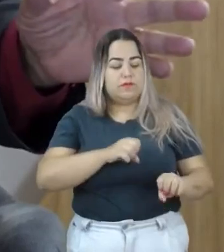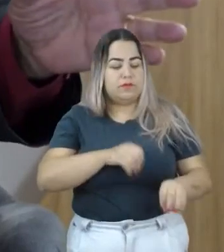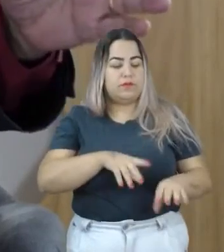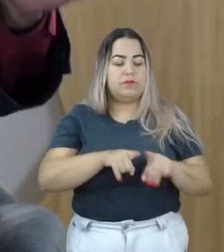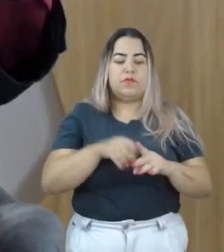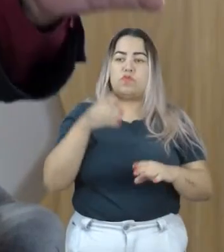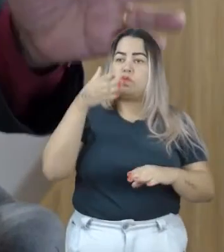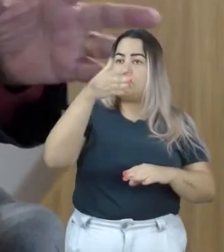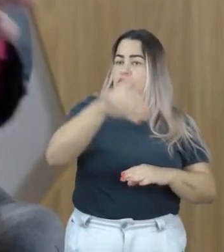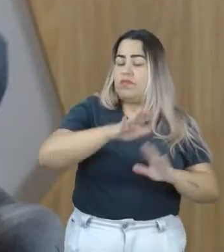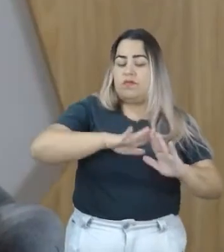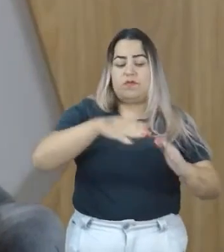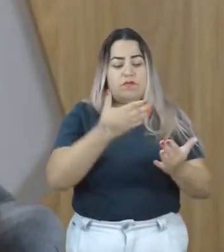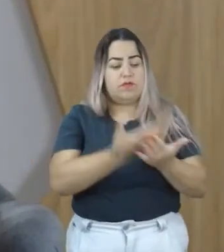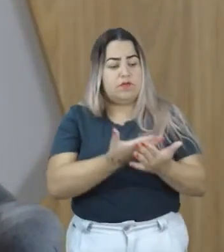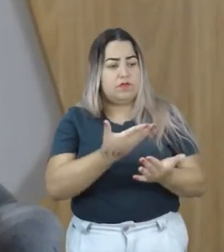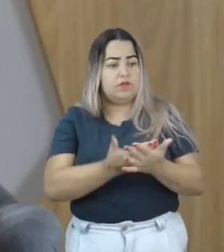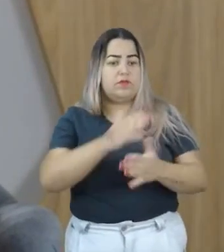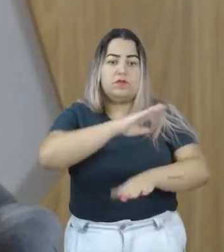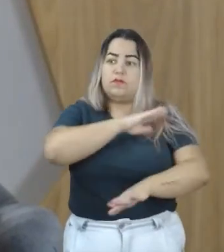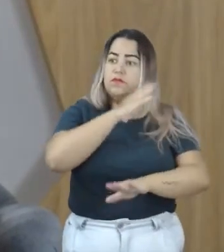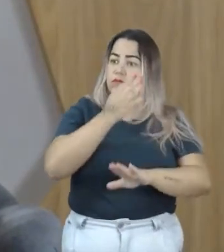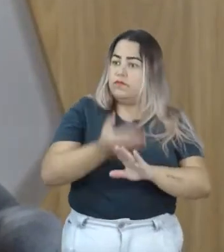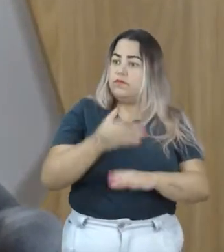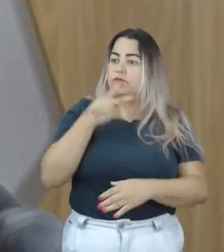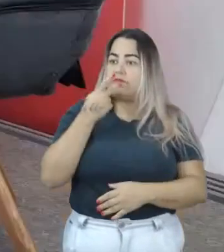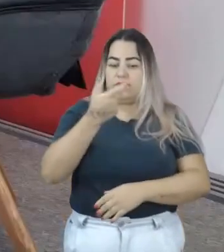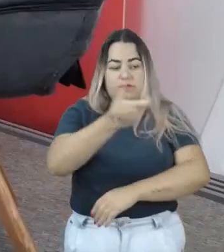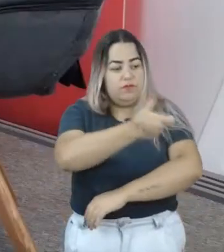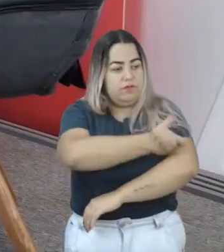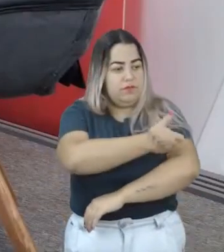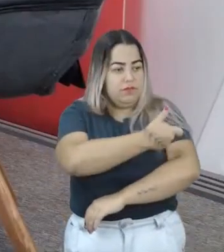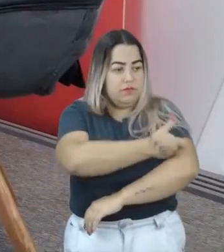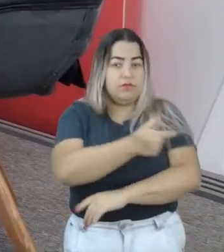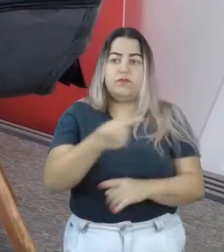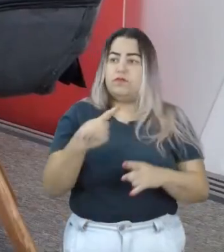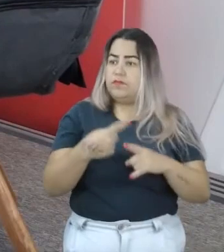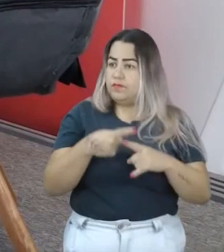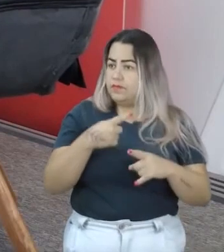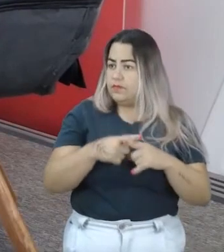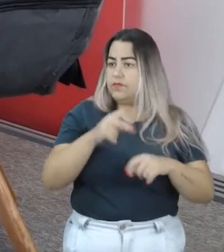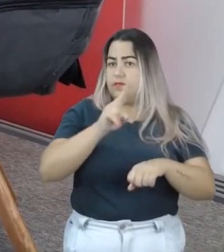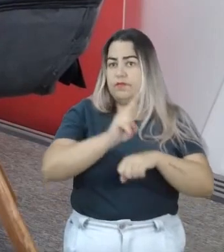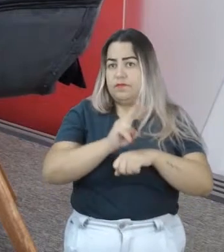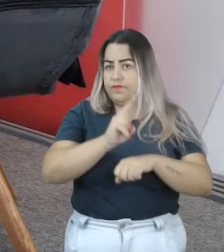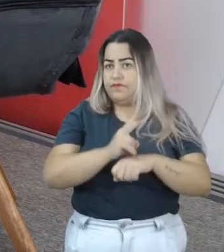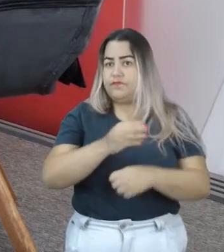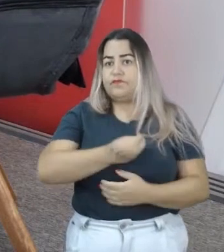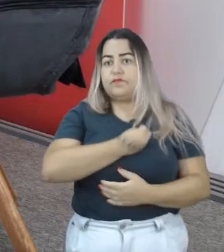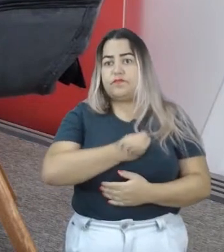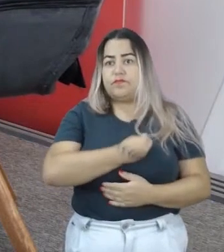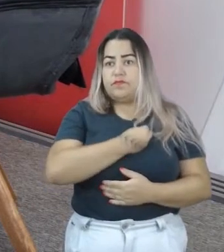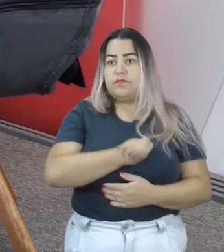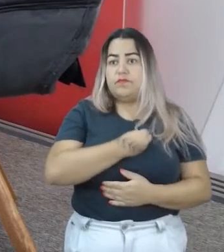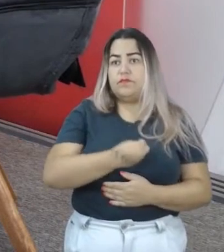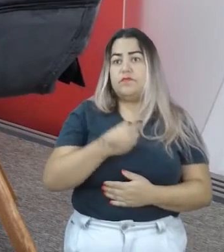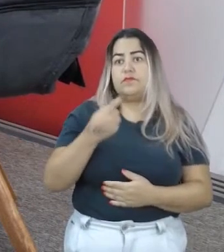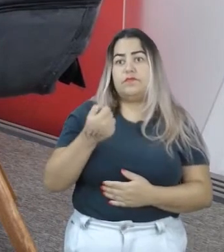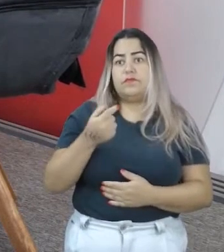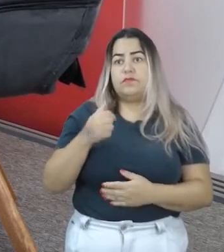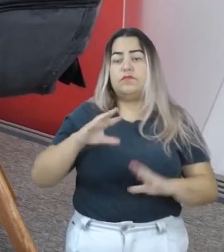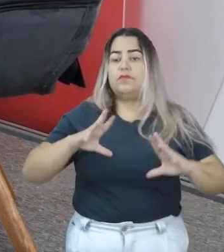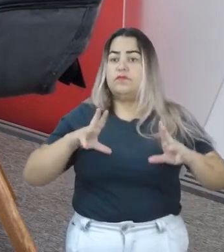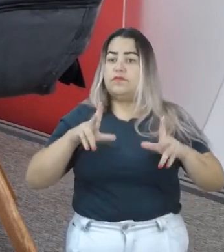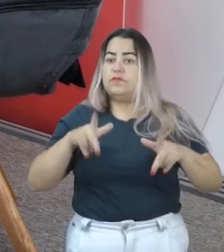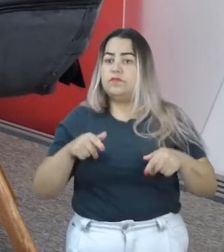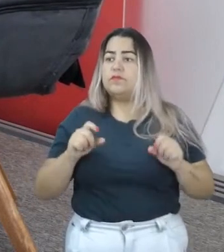acesso à escola de tempo integral? Vamos falar de vacinação. Porque precisamos preservar a vida e são conquistas que nós temos todos os